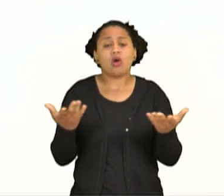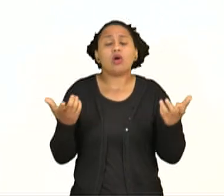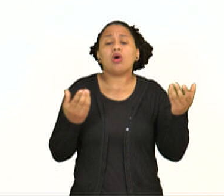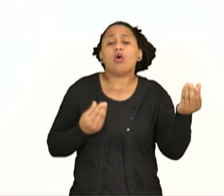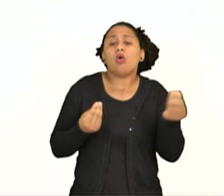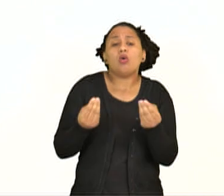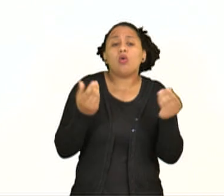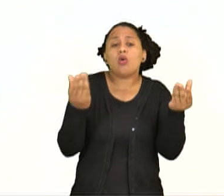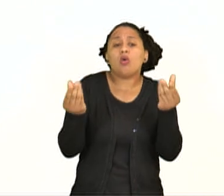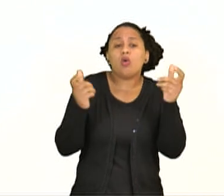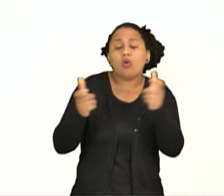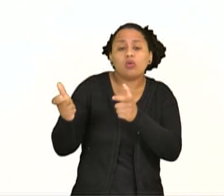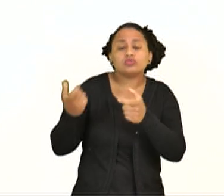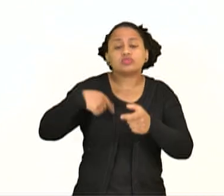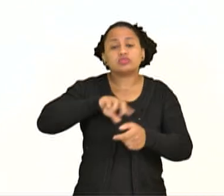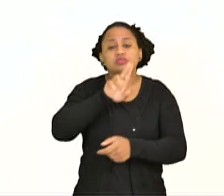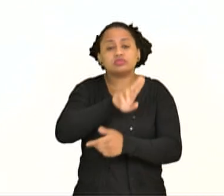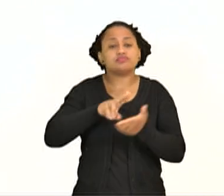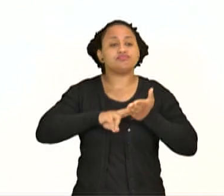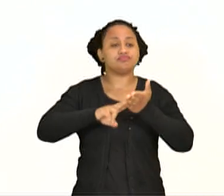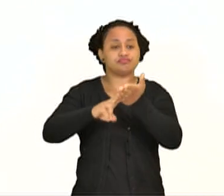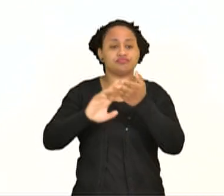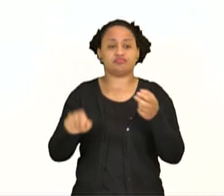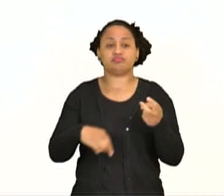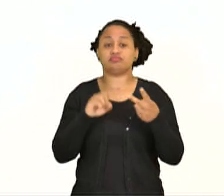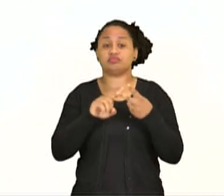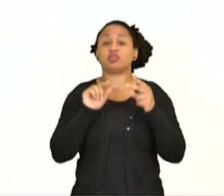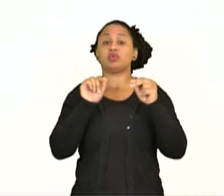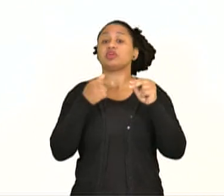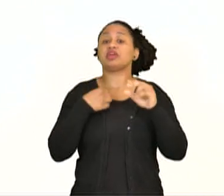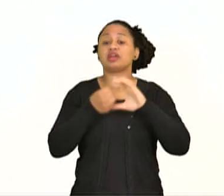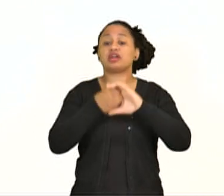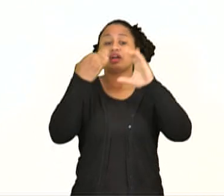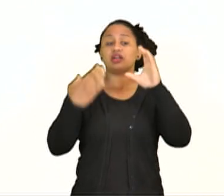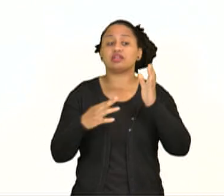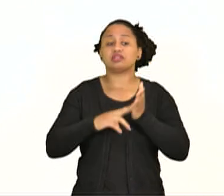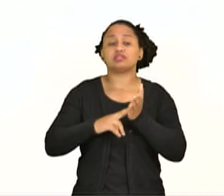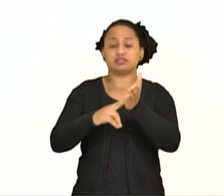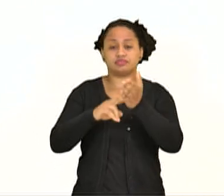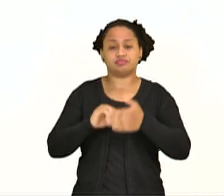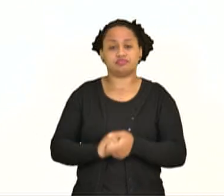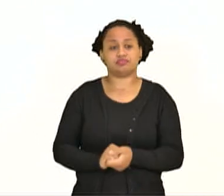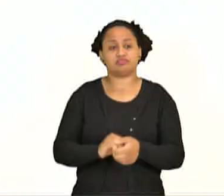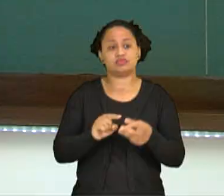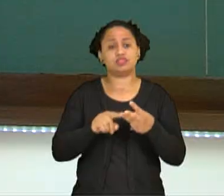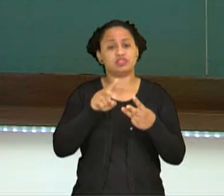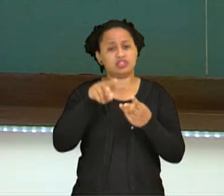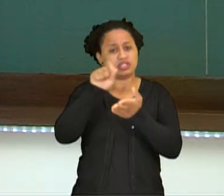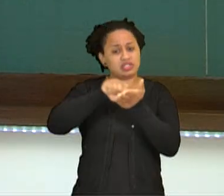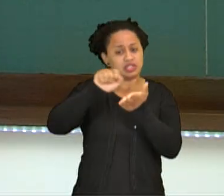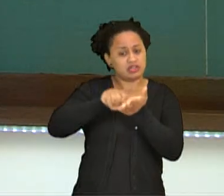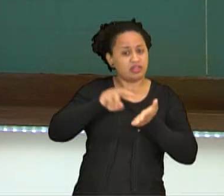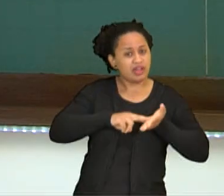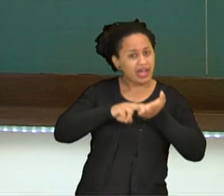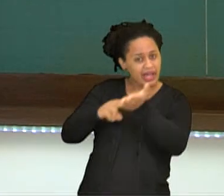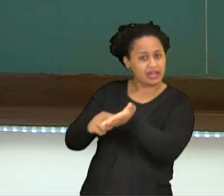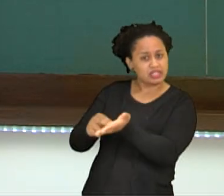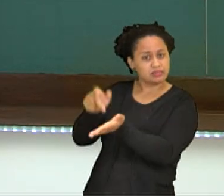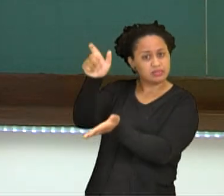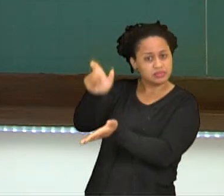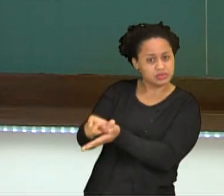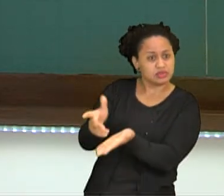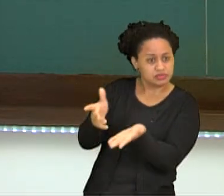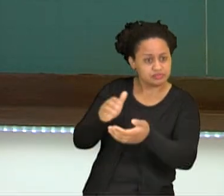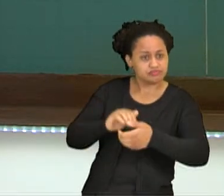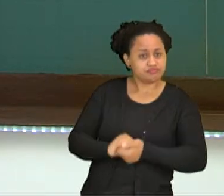carta? Quais os elementos que a caracterizam? Você já escreveu uma carta para alguém? Vamos lembrar uma coisa, antes do advento